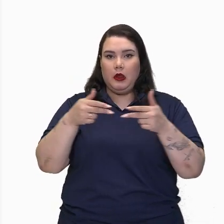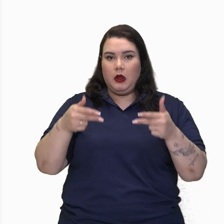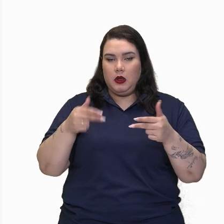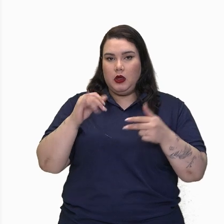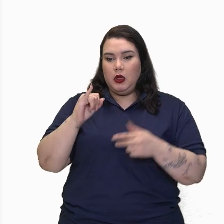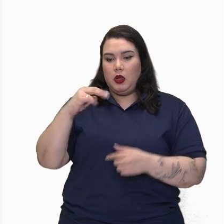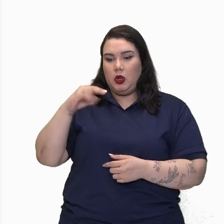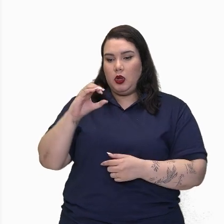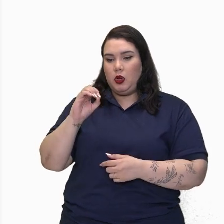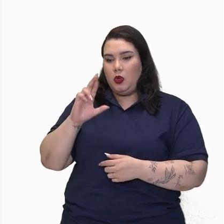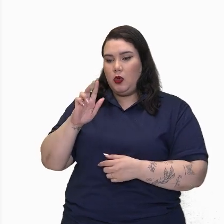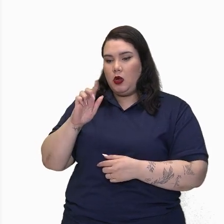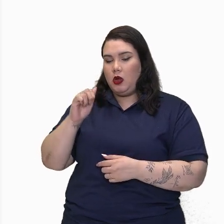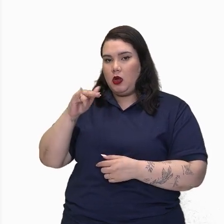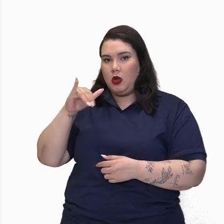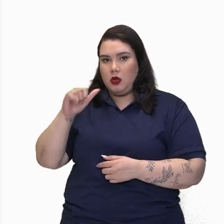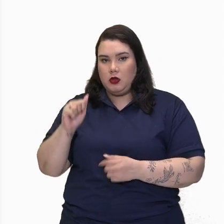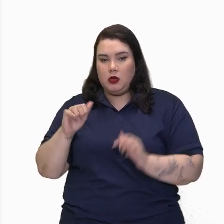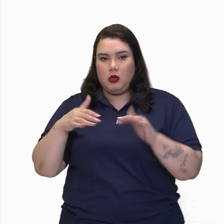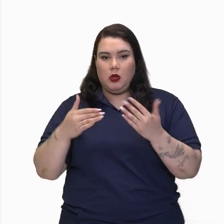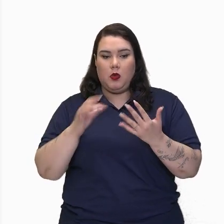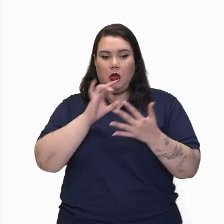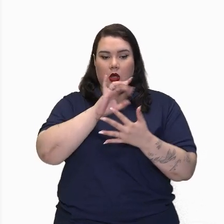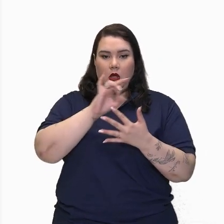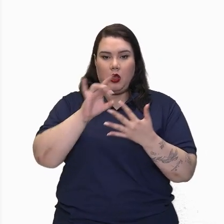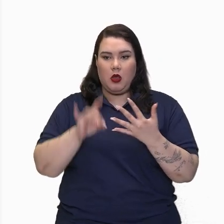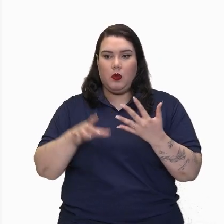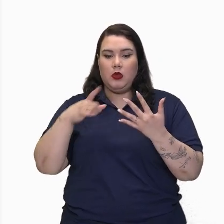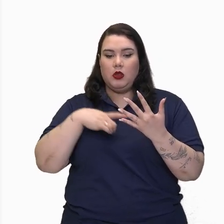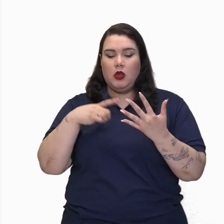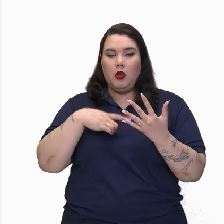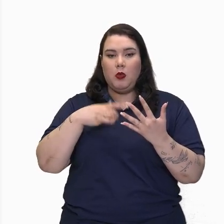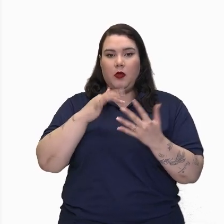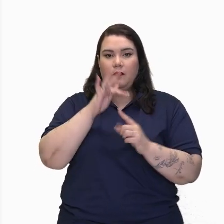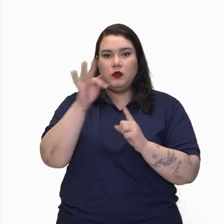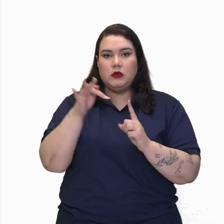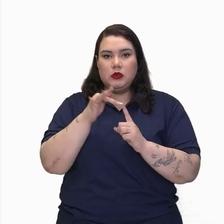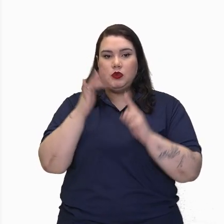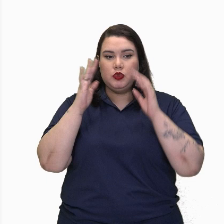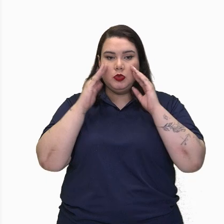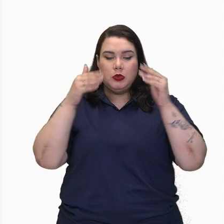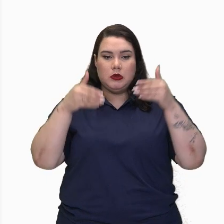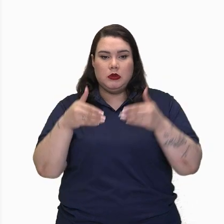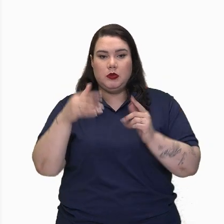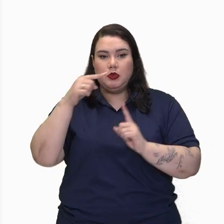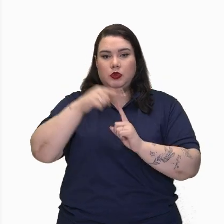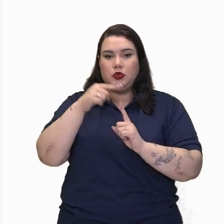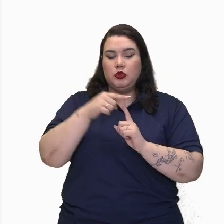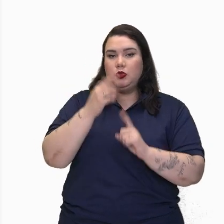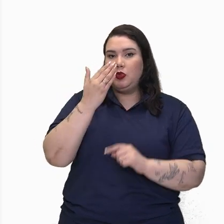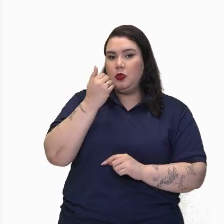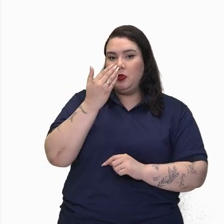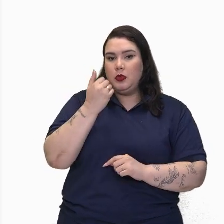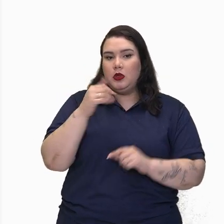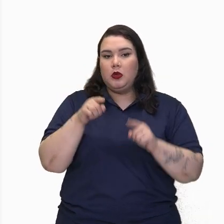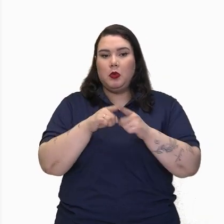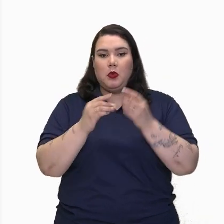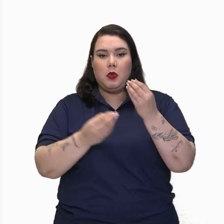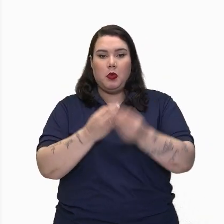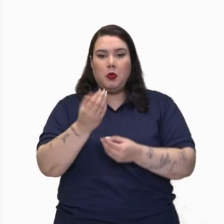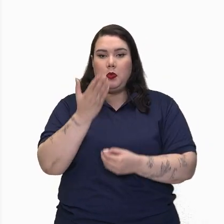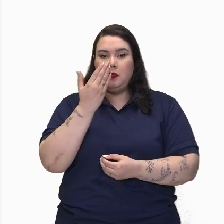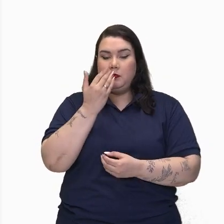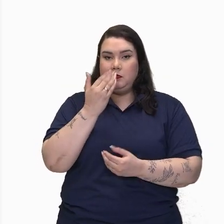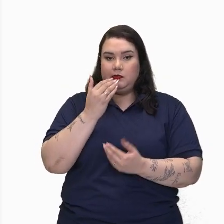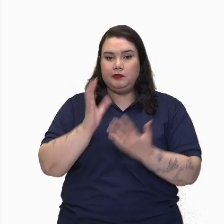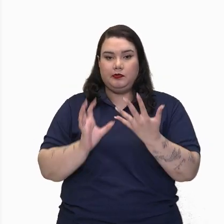organismo ele vai ocupar uma posição dentro da cadeia alimentar, que é determinada pelo tipo de alimento e pela forma como ele se alimenta,